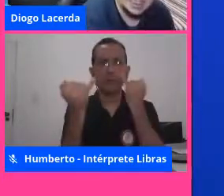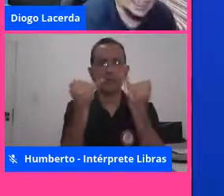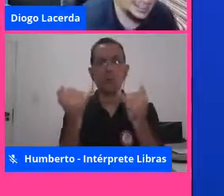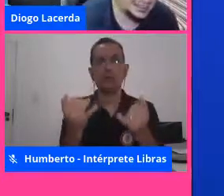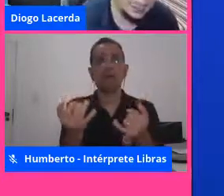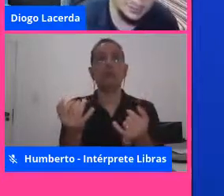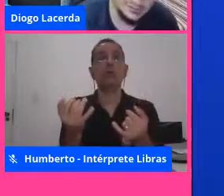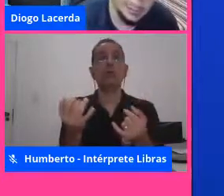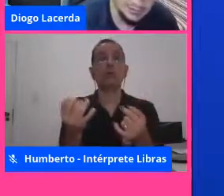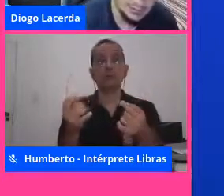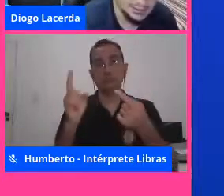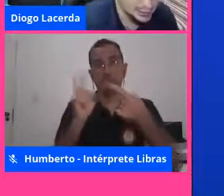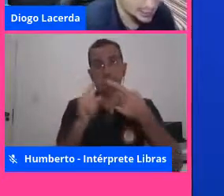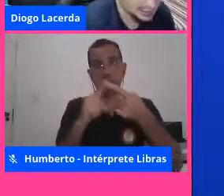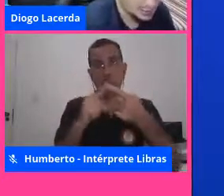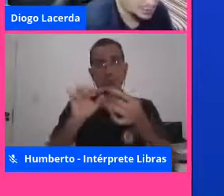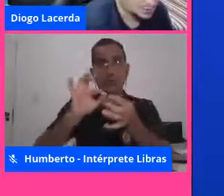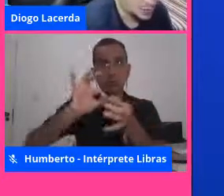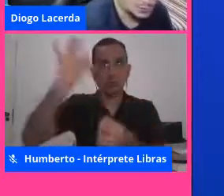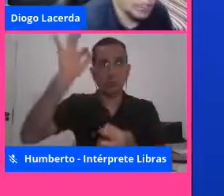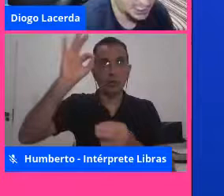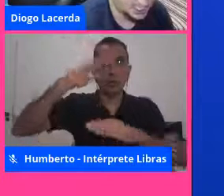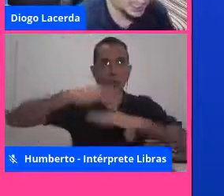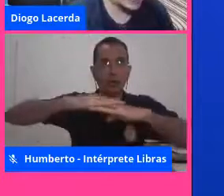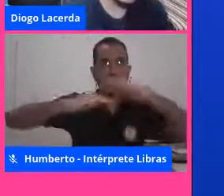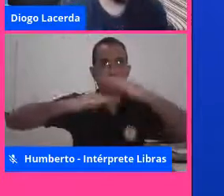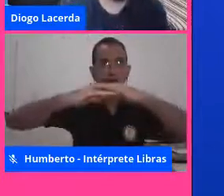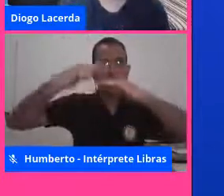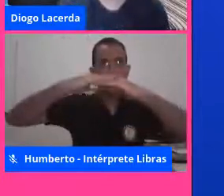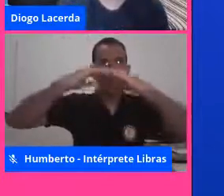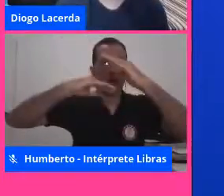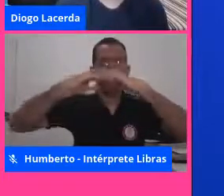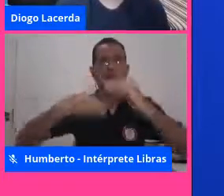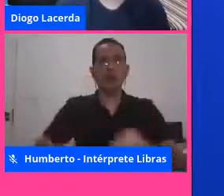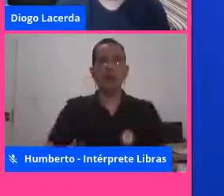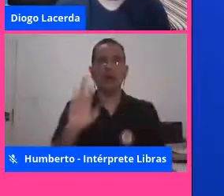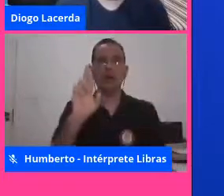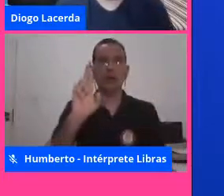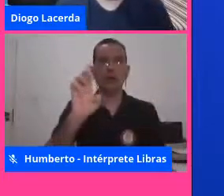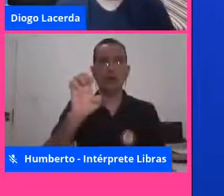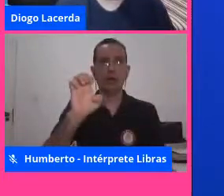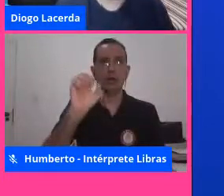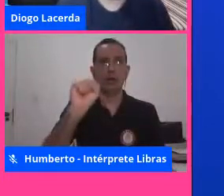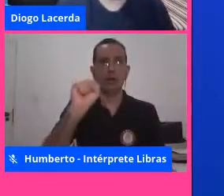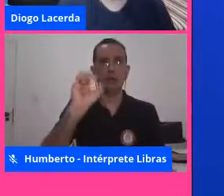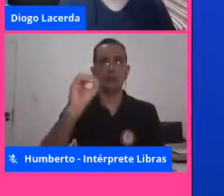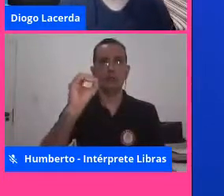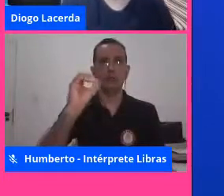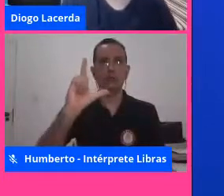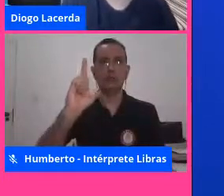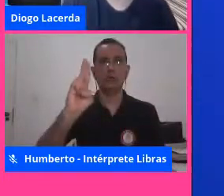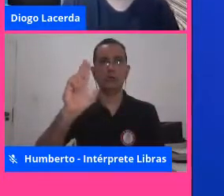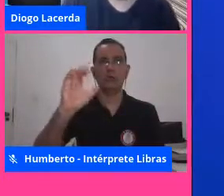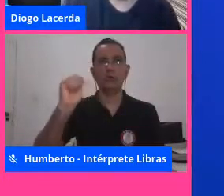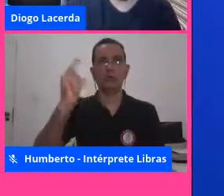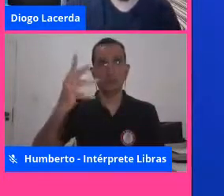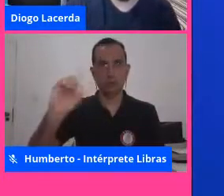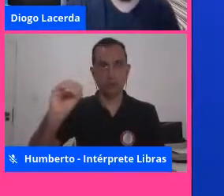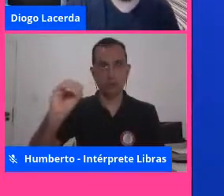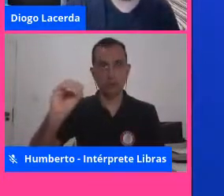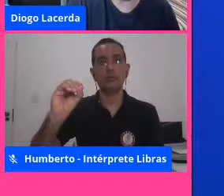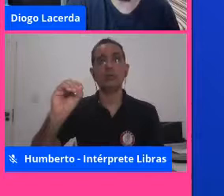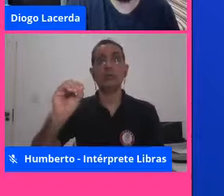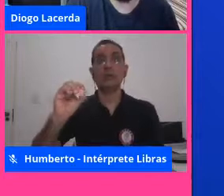de camada, que é a resolução, né? Quanto maior a resolução de uma peça, quanto mais bem feita é a peça,